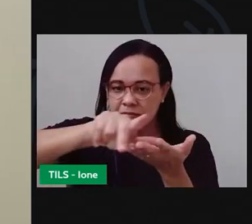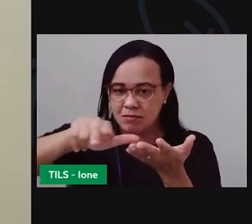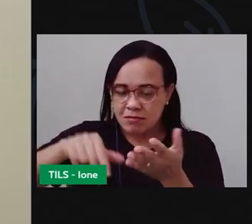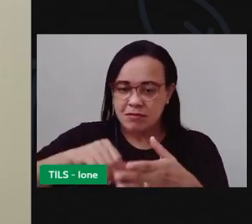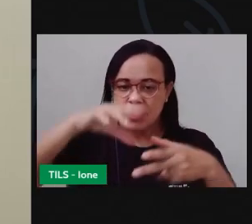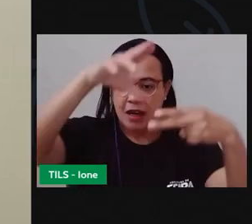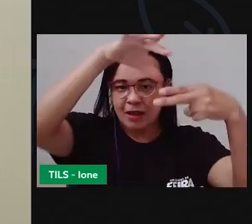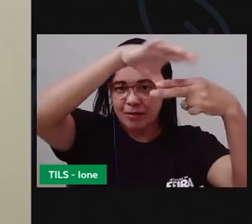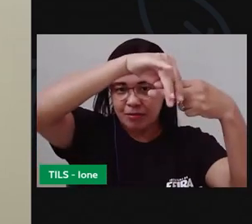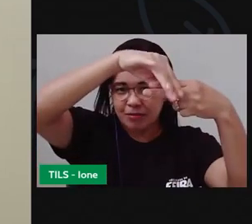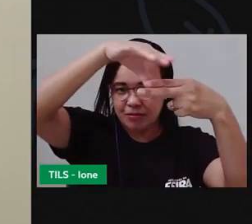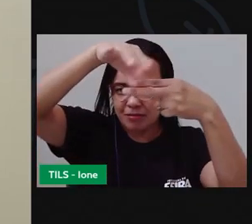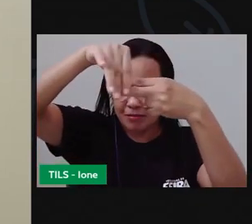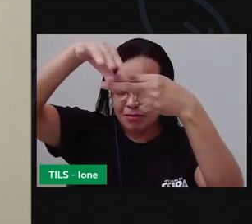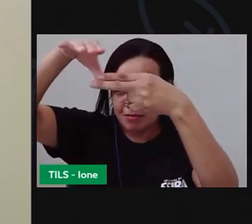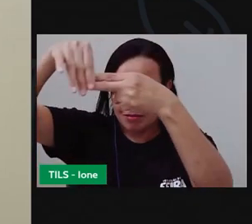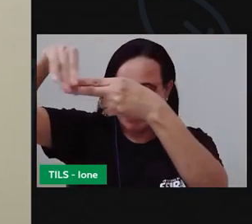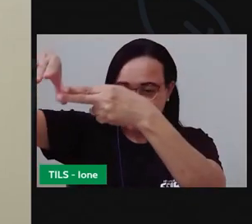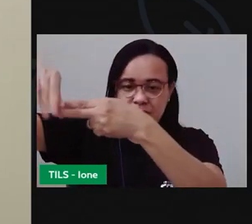Olha só.